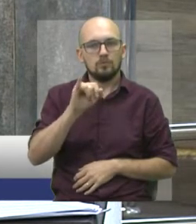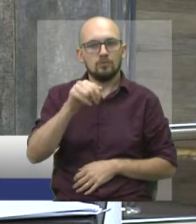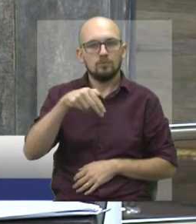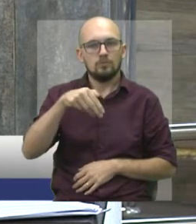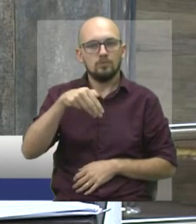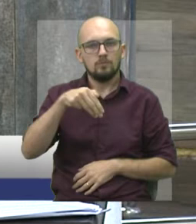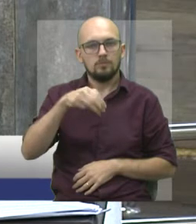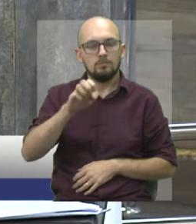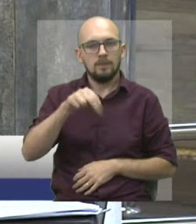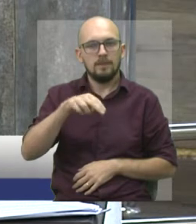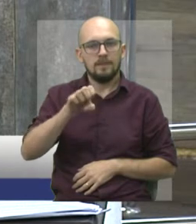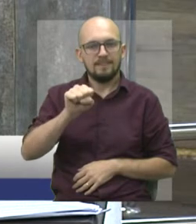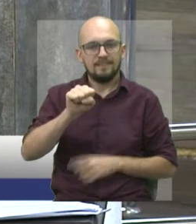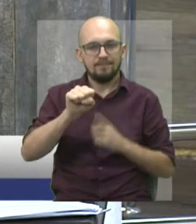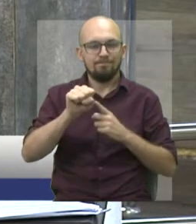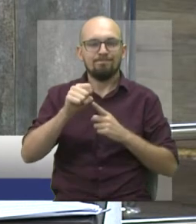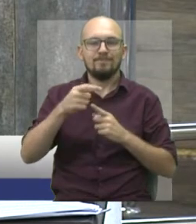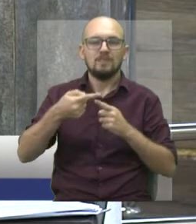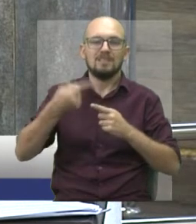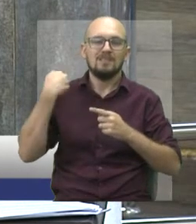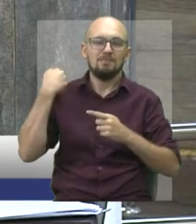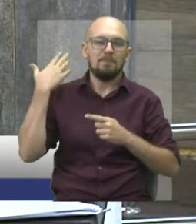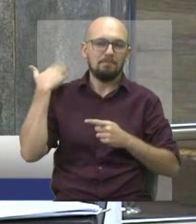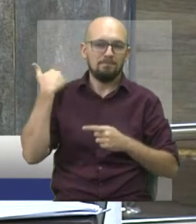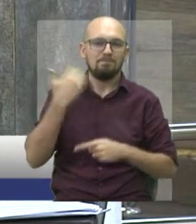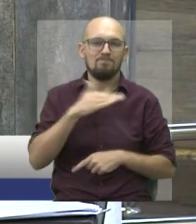nossa cidade. Quero